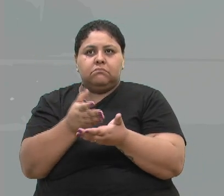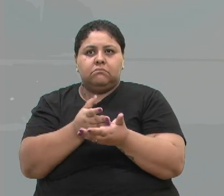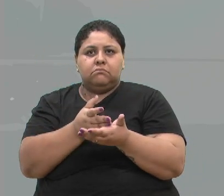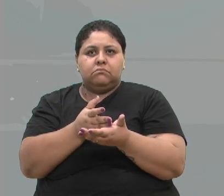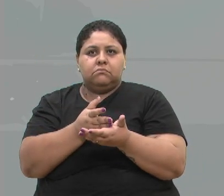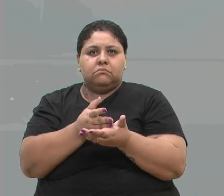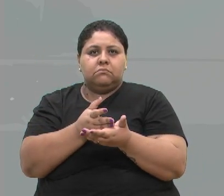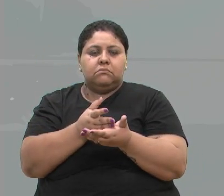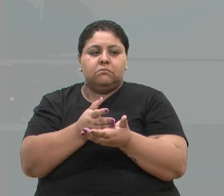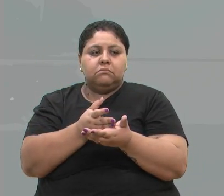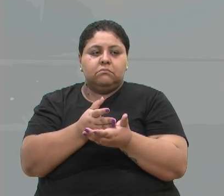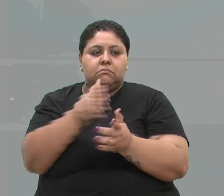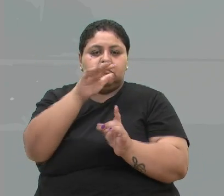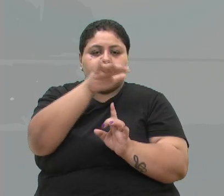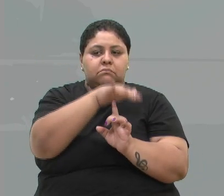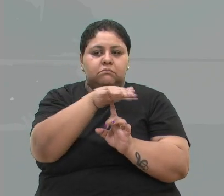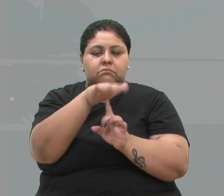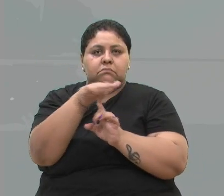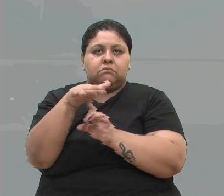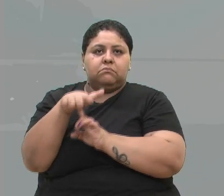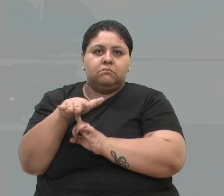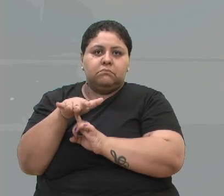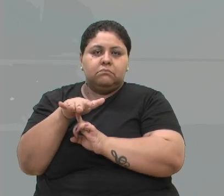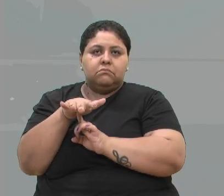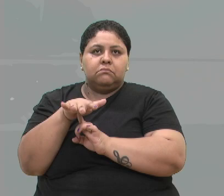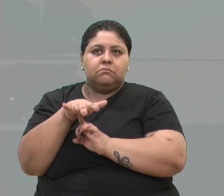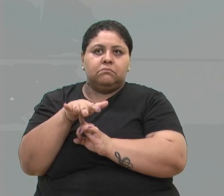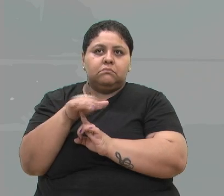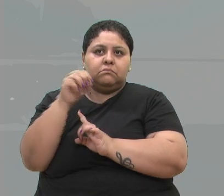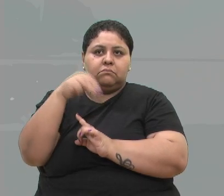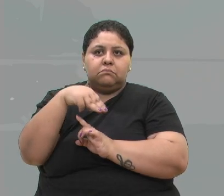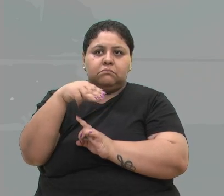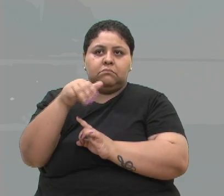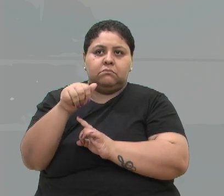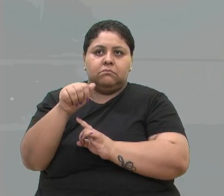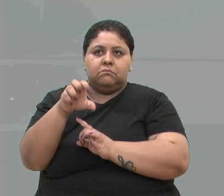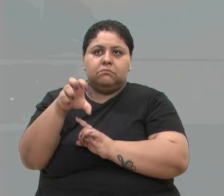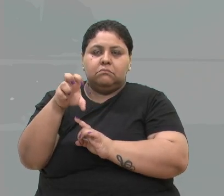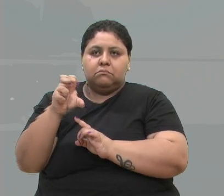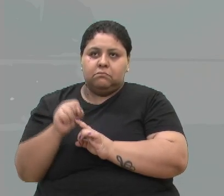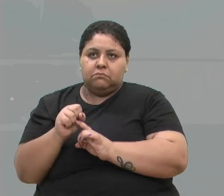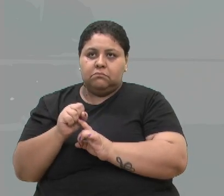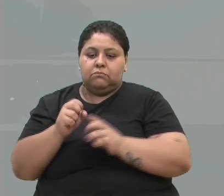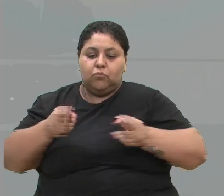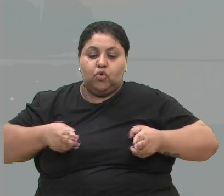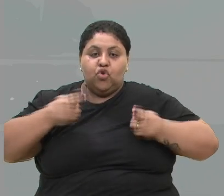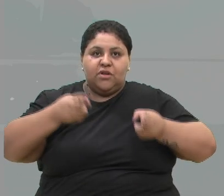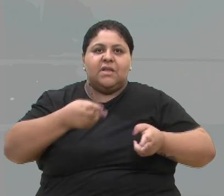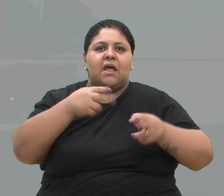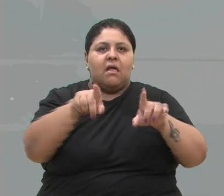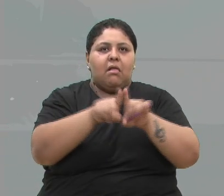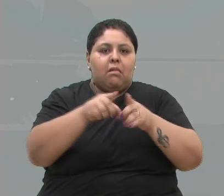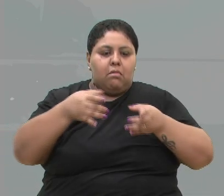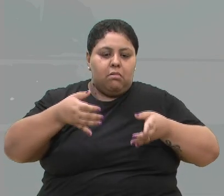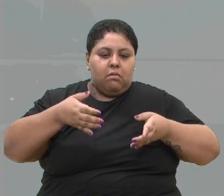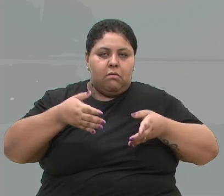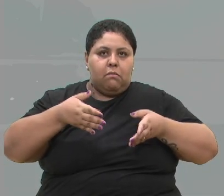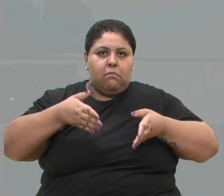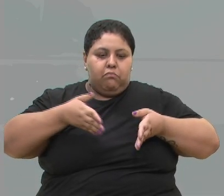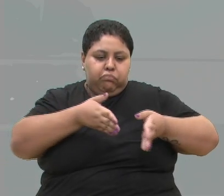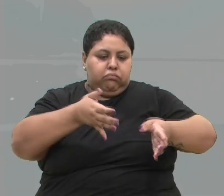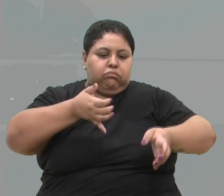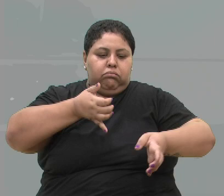5/5/2024, a Feira da Maesa e a Feira aqui dos Trilhos do Trem estão migrando ali